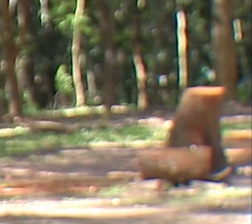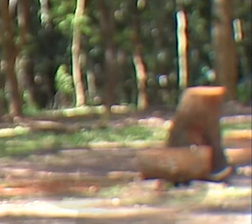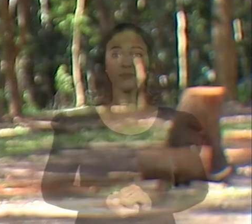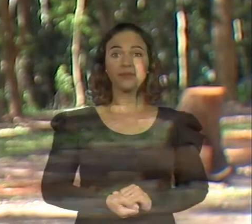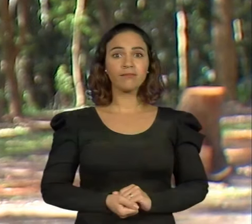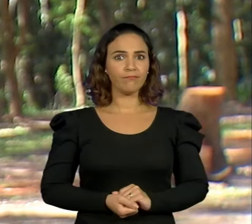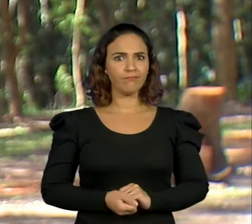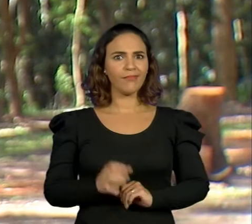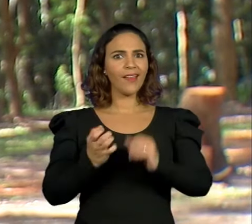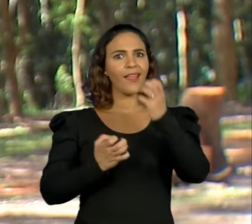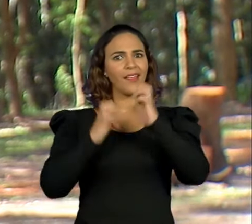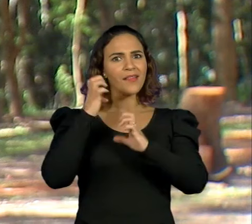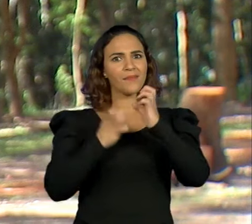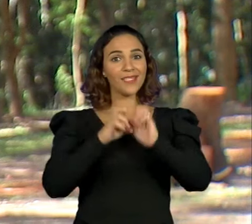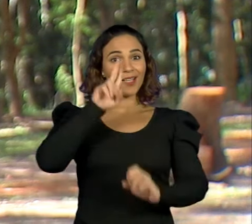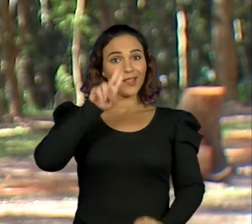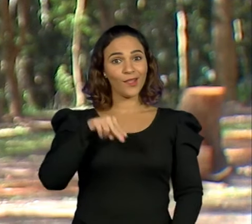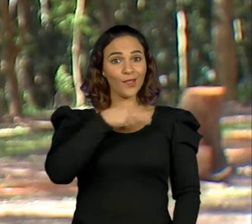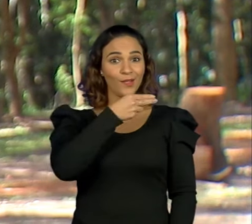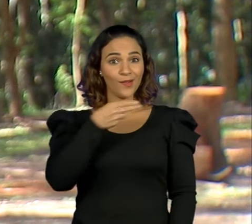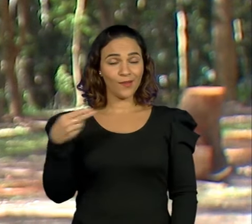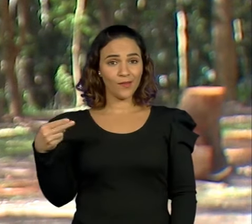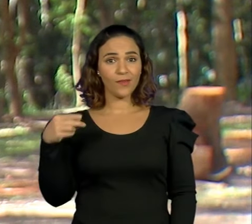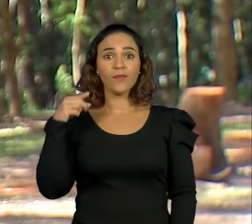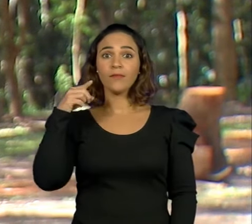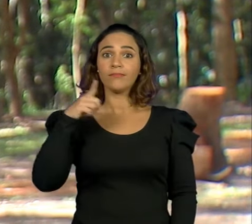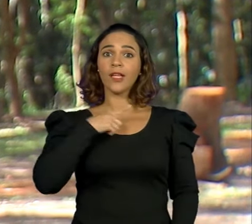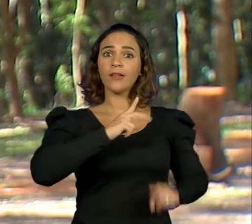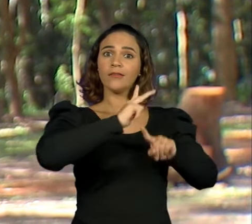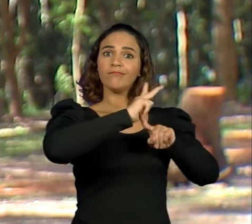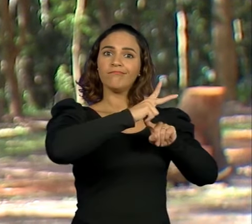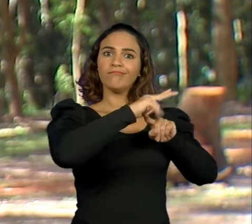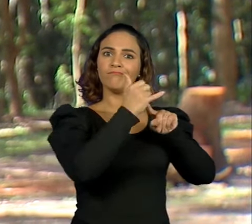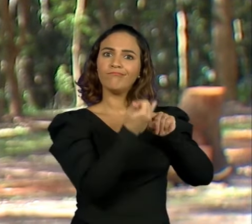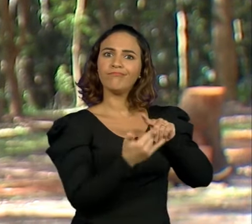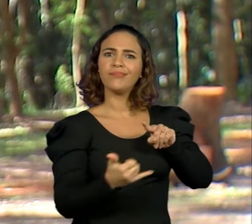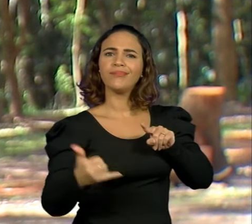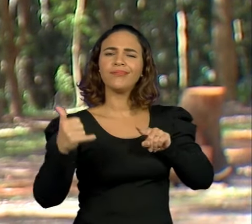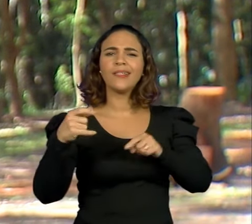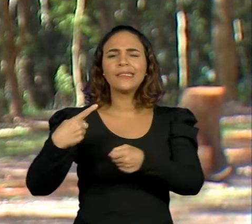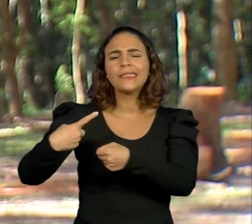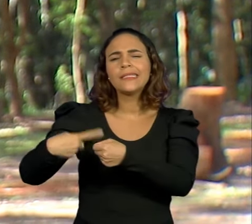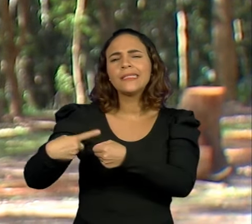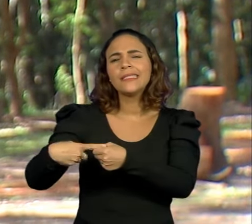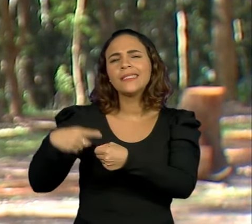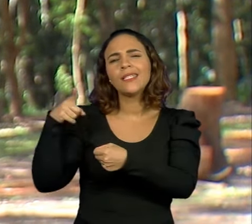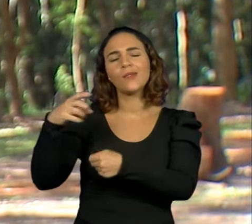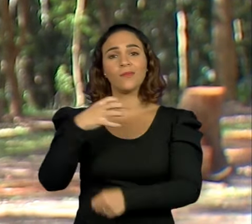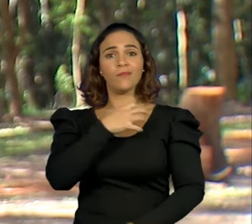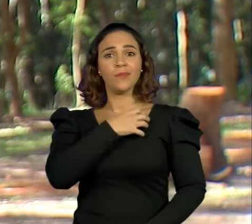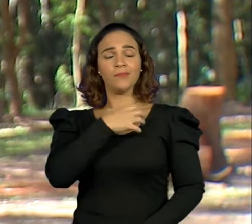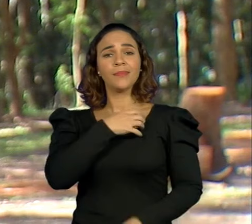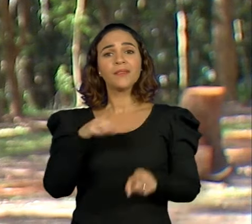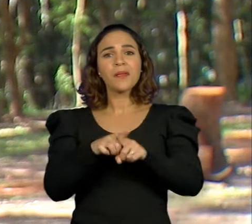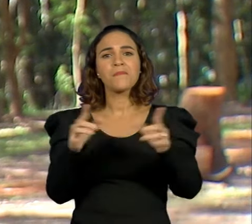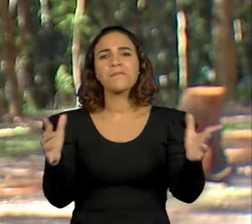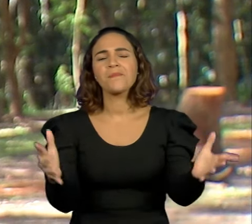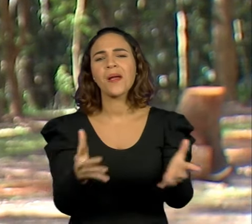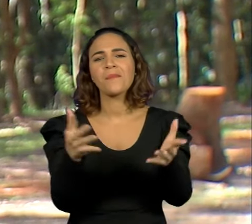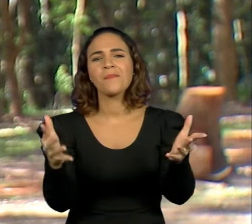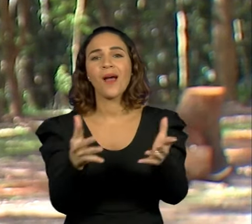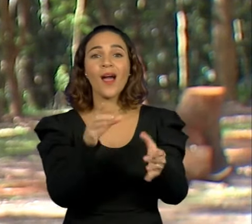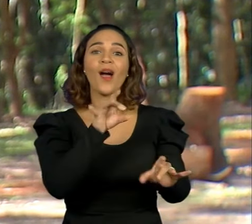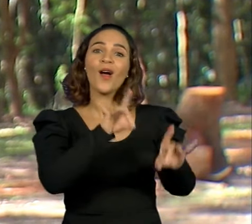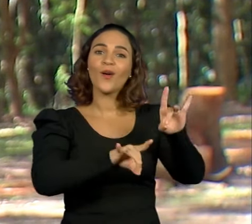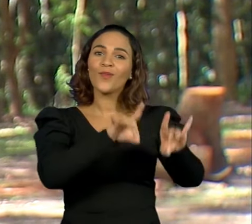Uma empresa norueguesa leva energia eólica para o sertão da Bahia e promove oficinas para os produtores